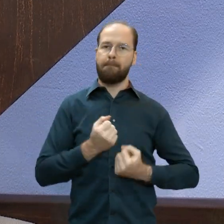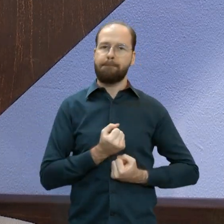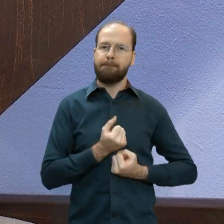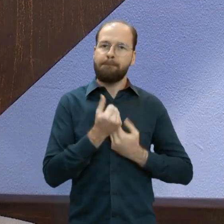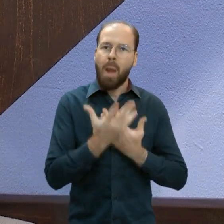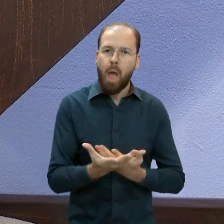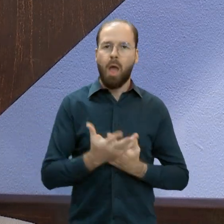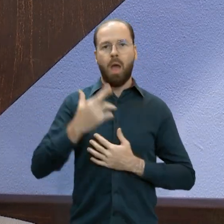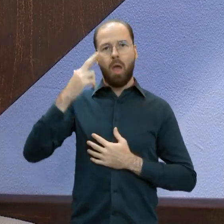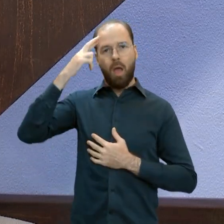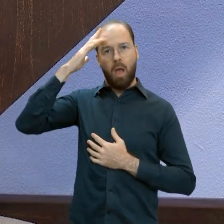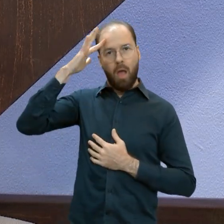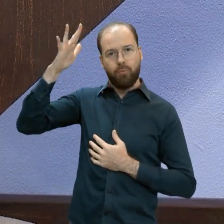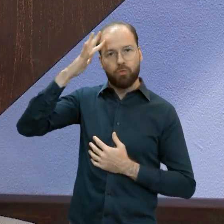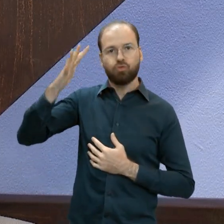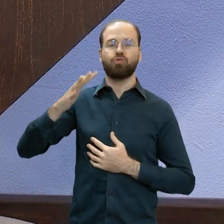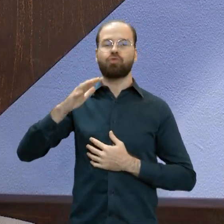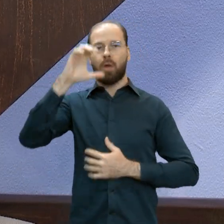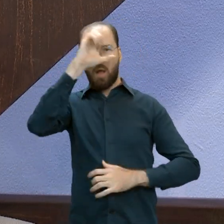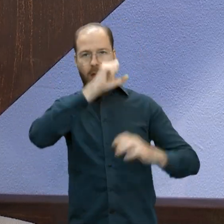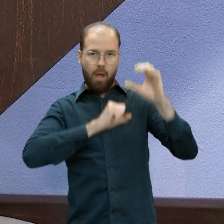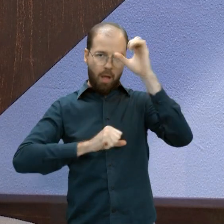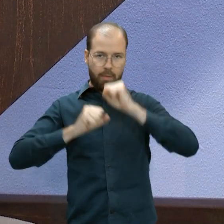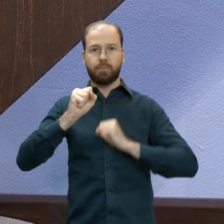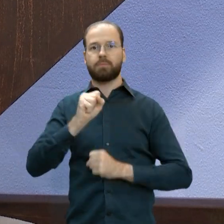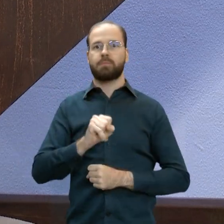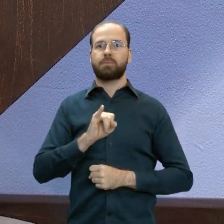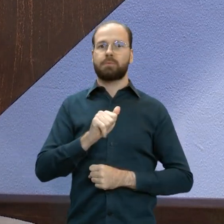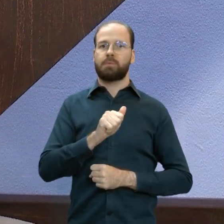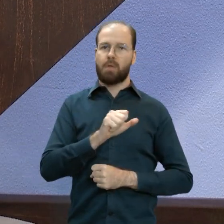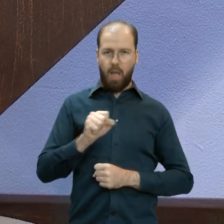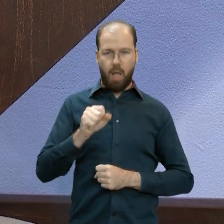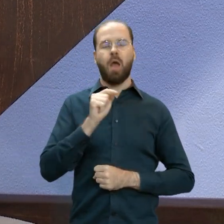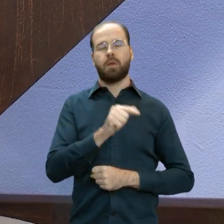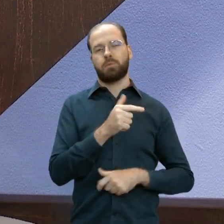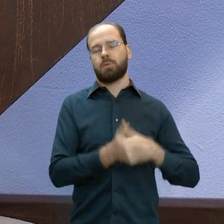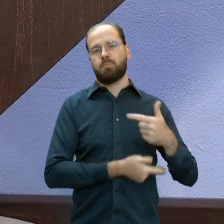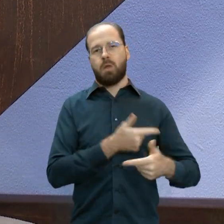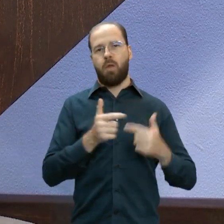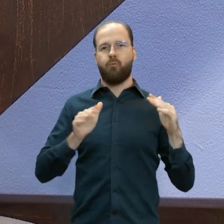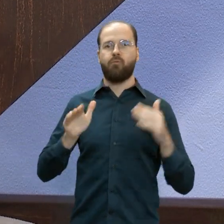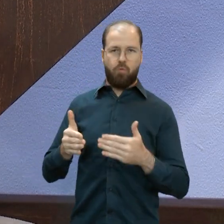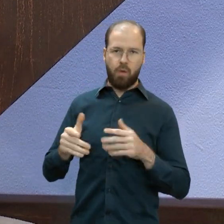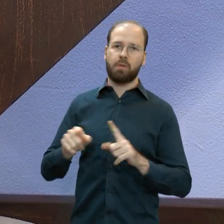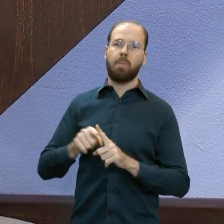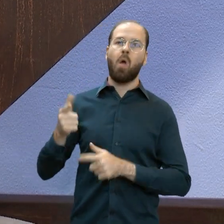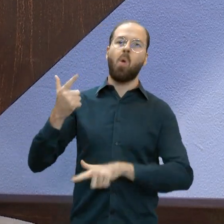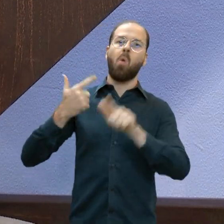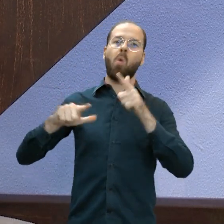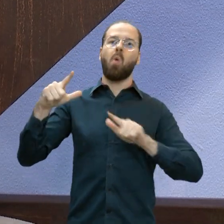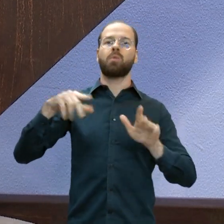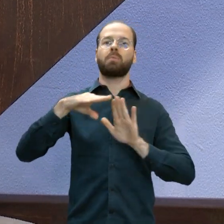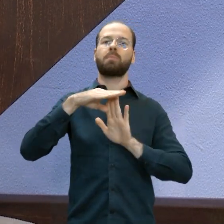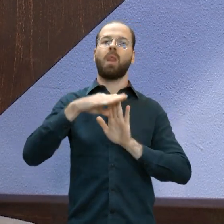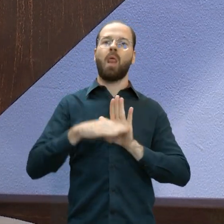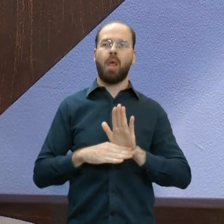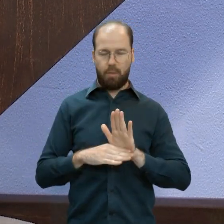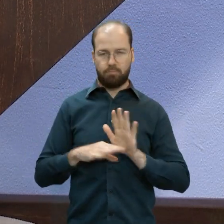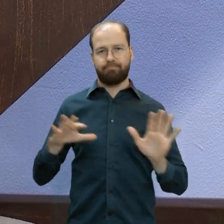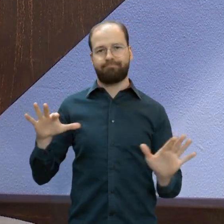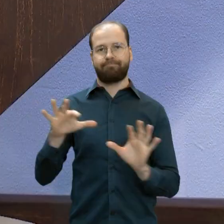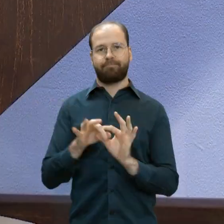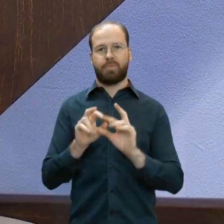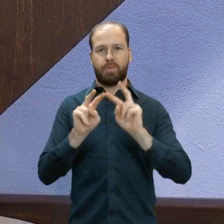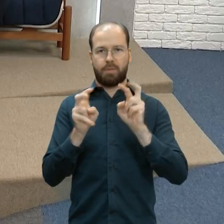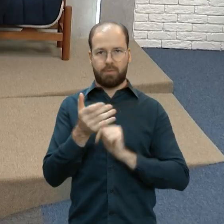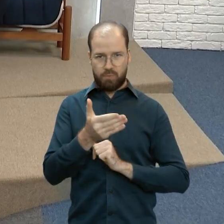aprender, e é isso que o CIAS tem feito, e fora as várias outras programações que também integram, de certa forma, o assunto,